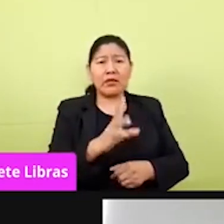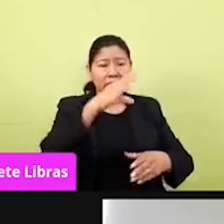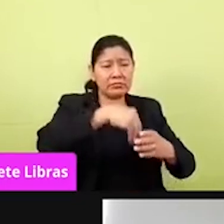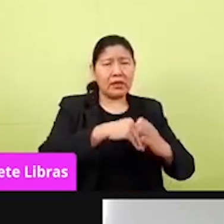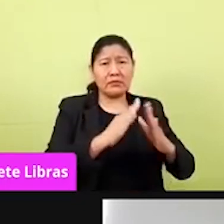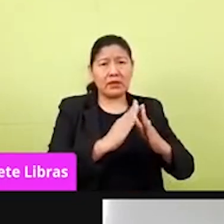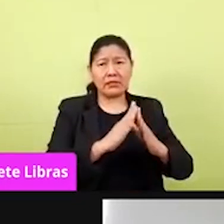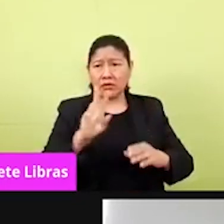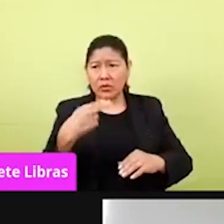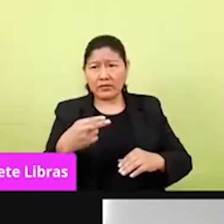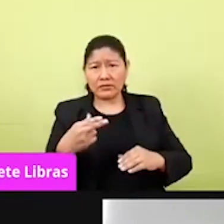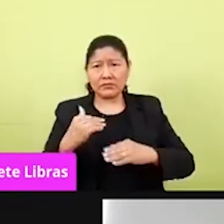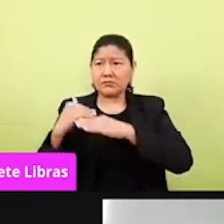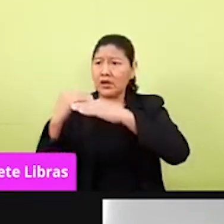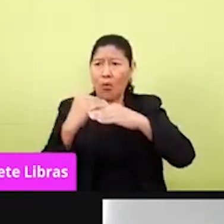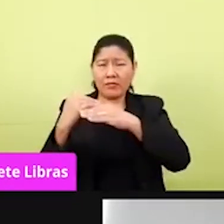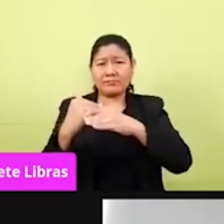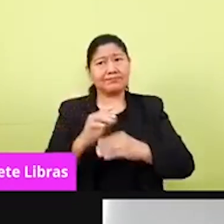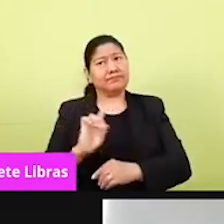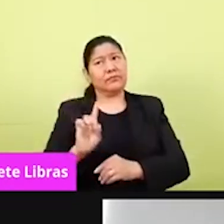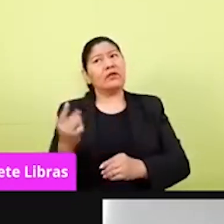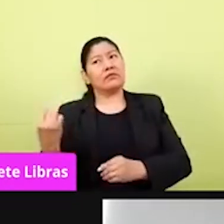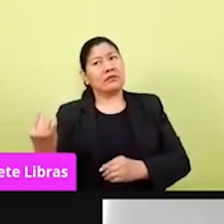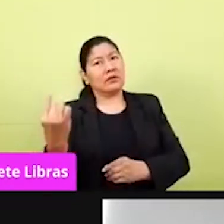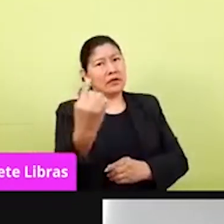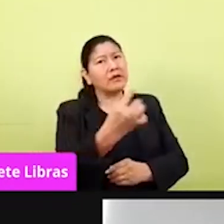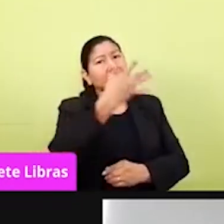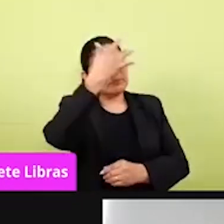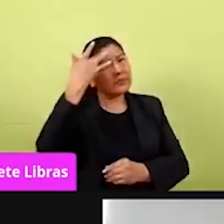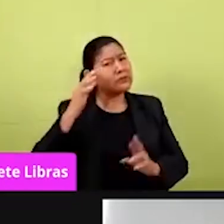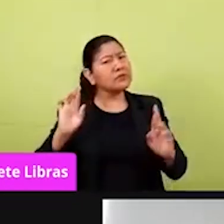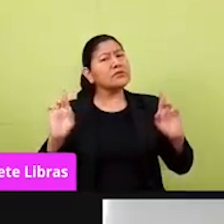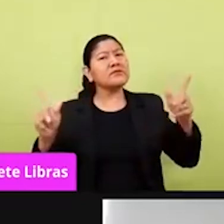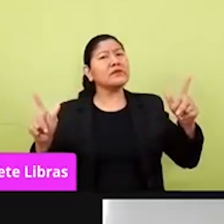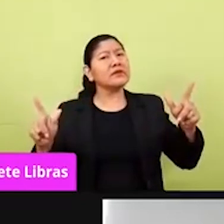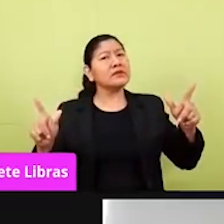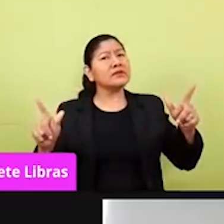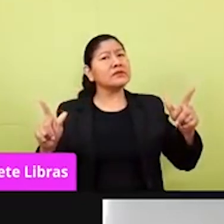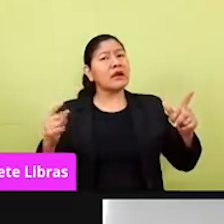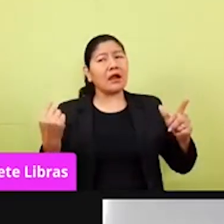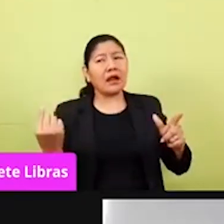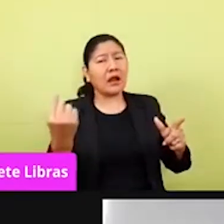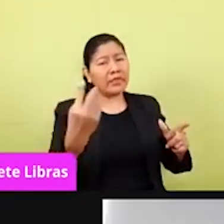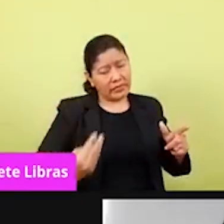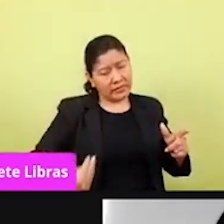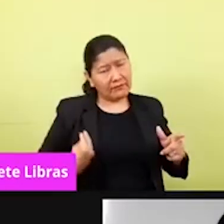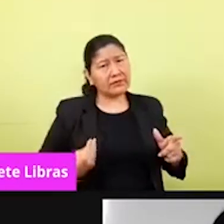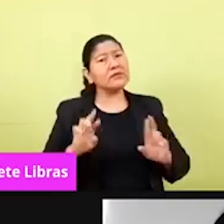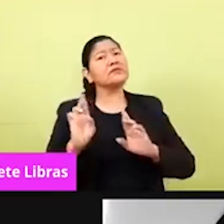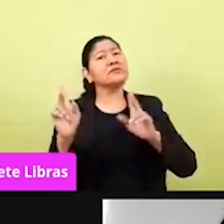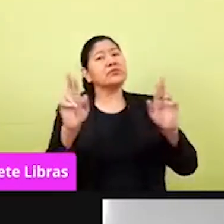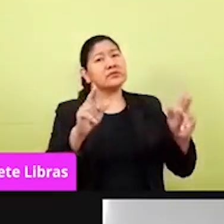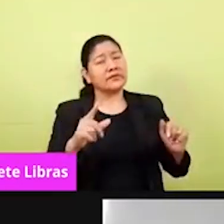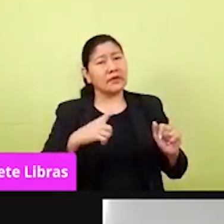barco. Tem uns que estão lá num navio, né, num navio luxuoso, num cruzeiro, a outra está lá num